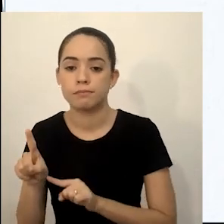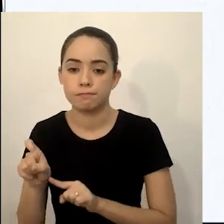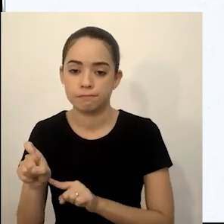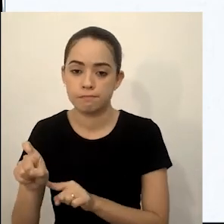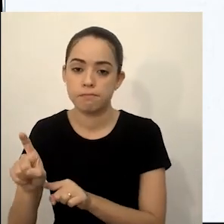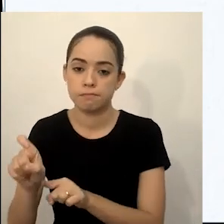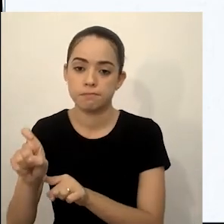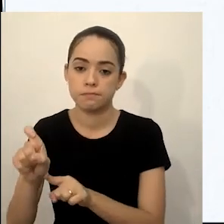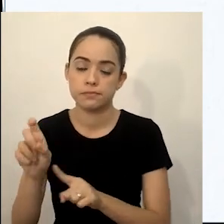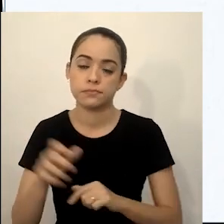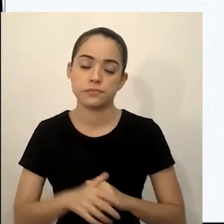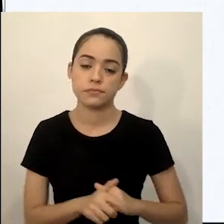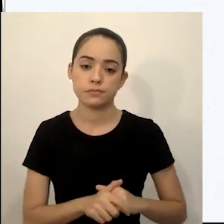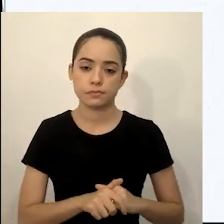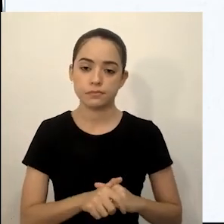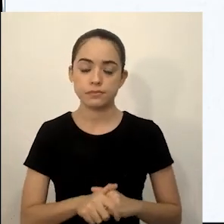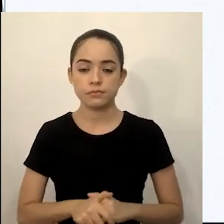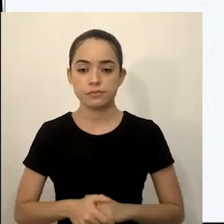espermatozoide.